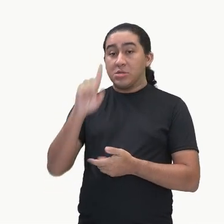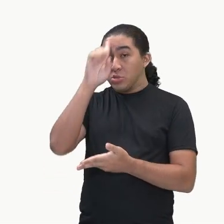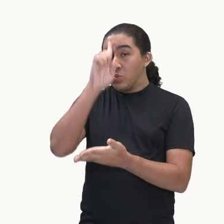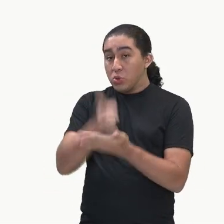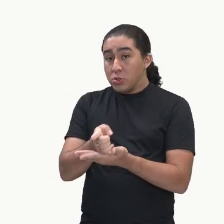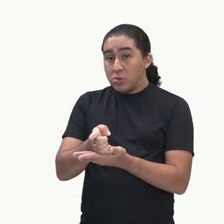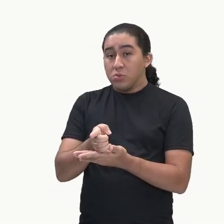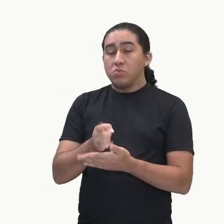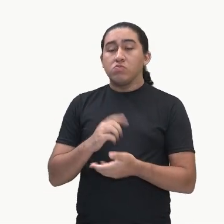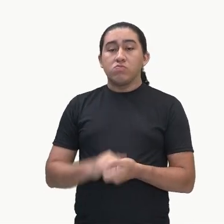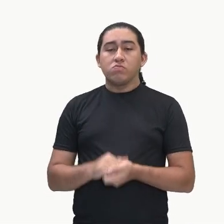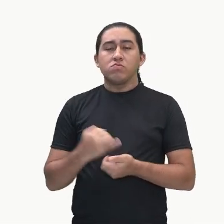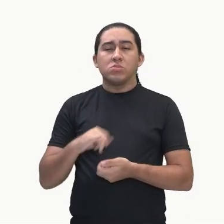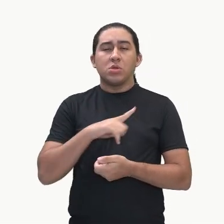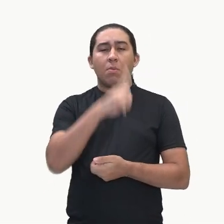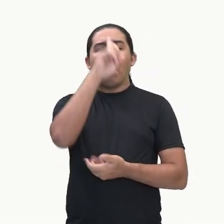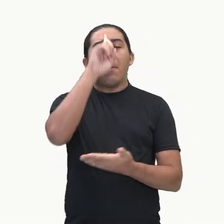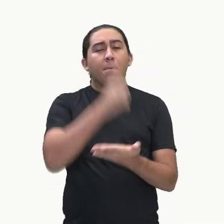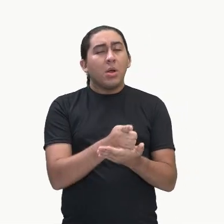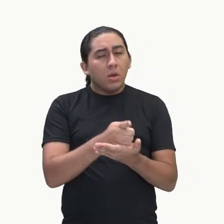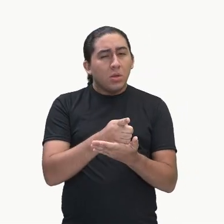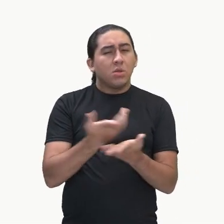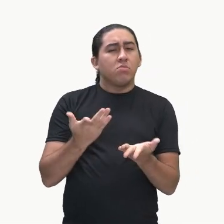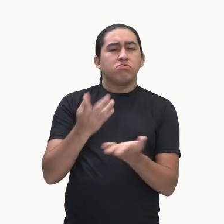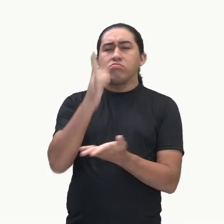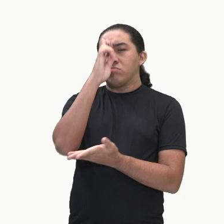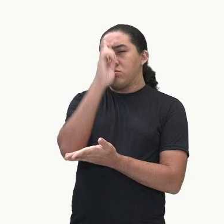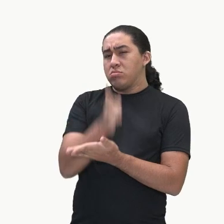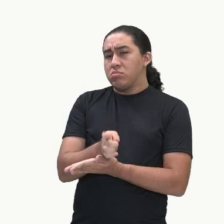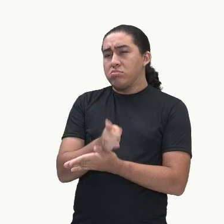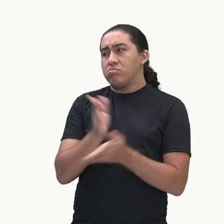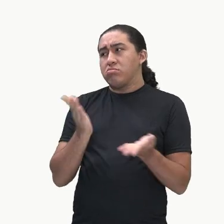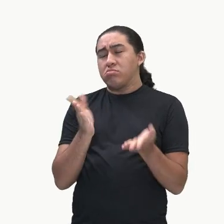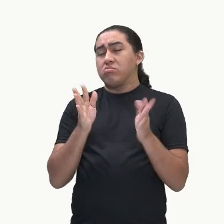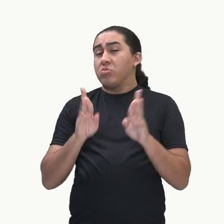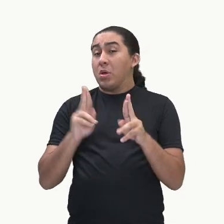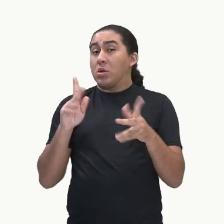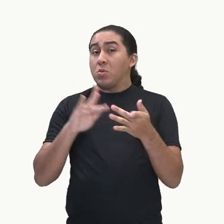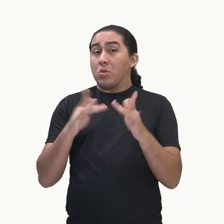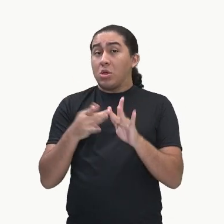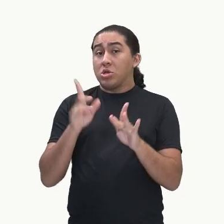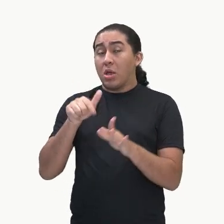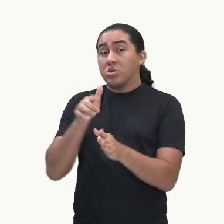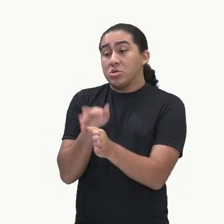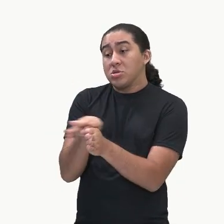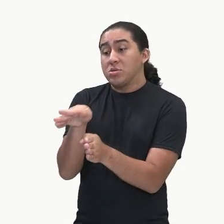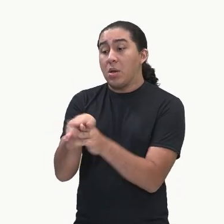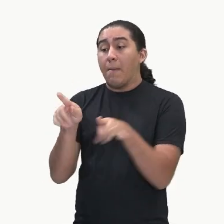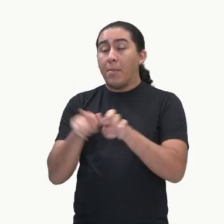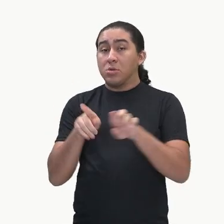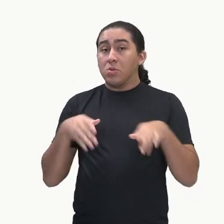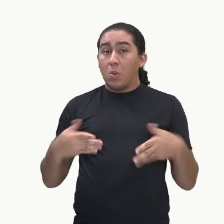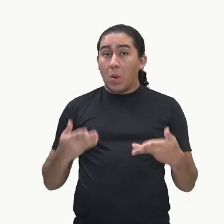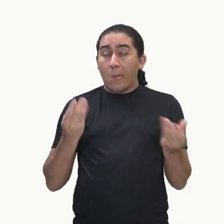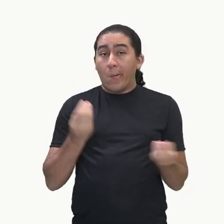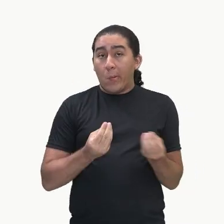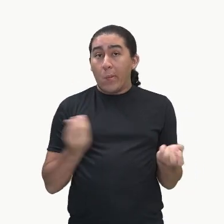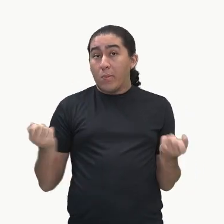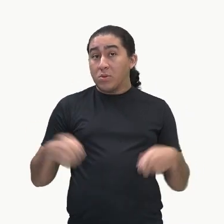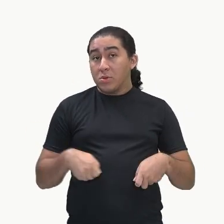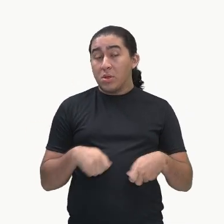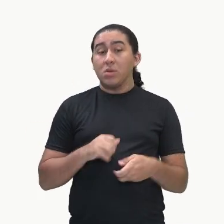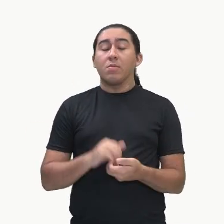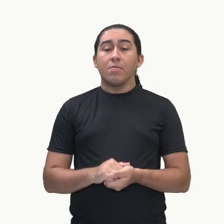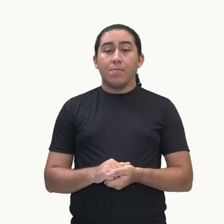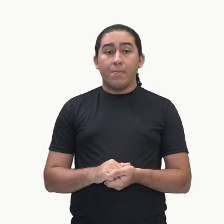eu vou mandar, eu vou orientar, né? Eu vou sugerir. E de que forma, né?